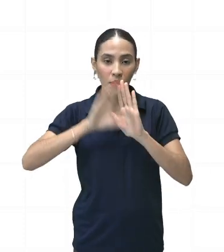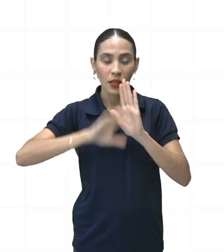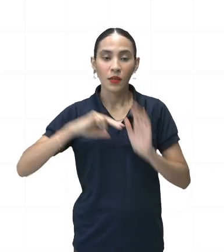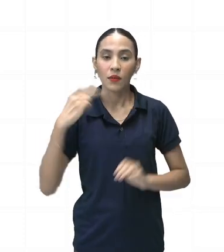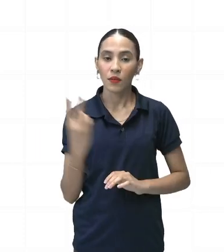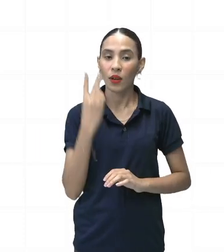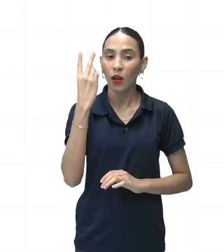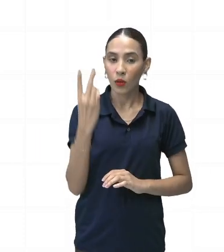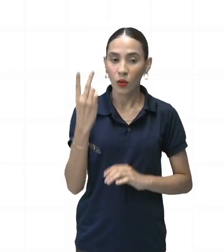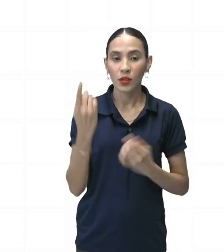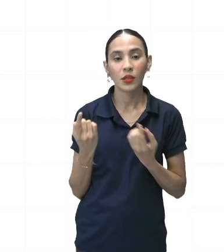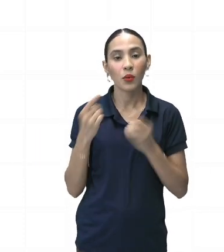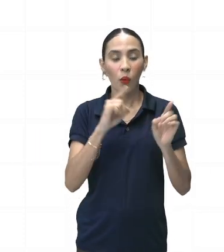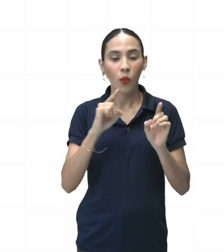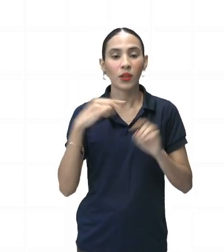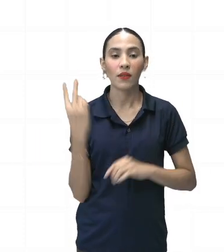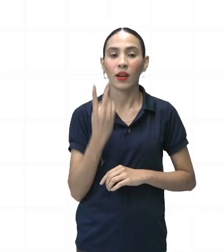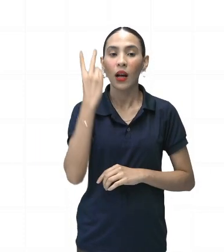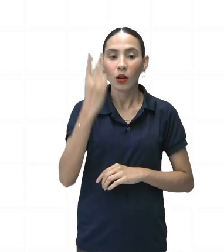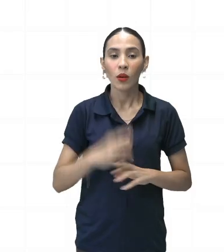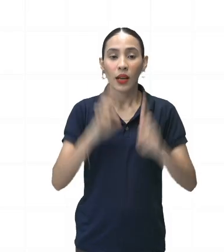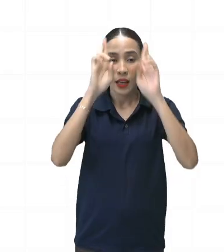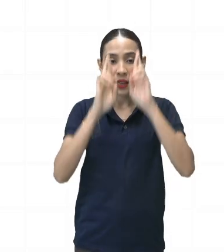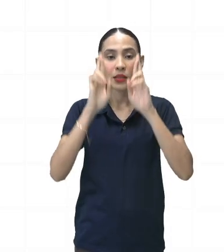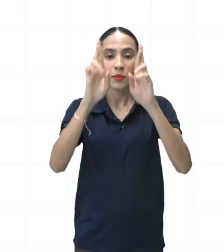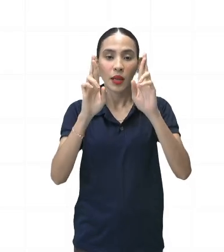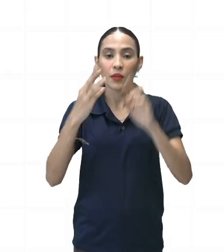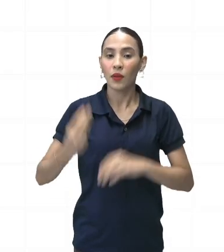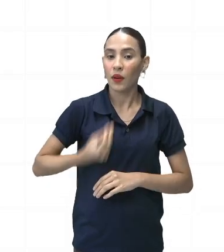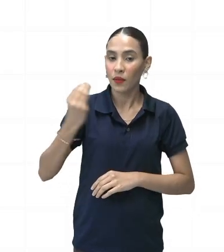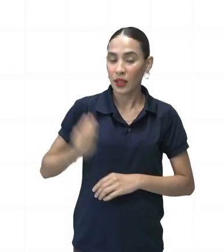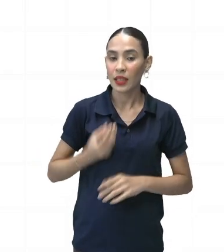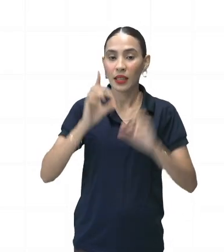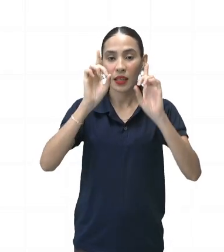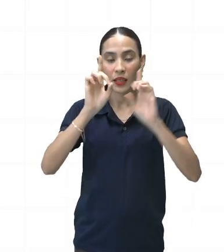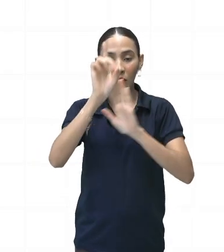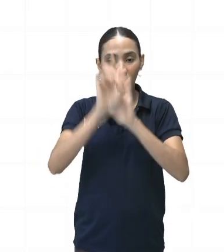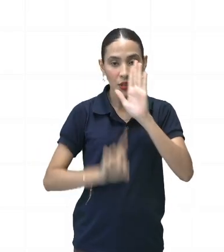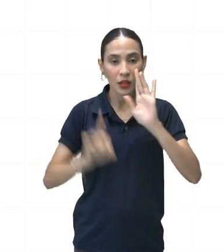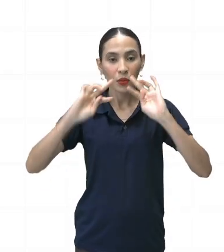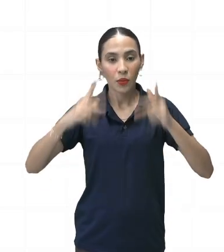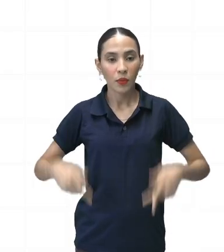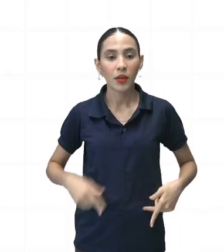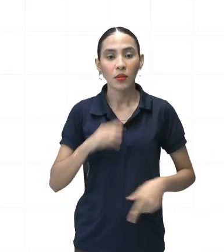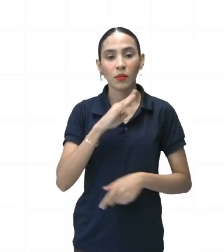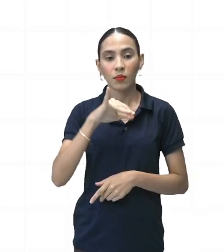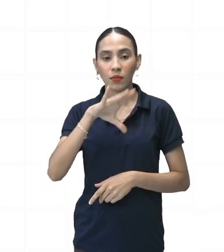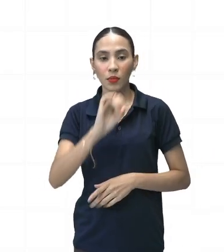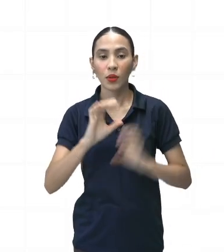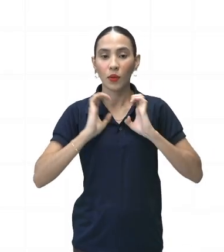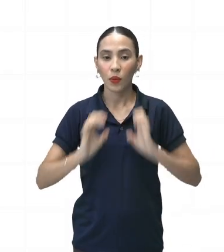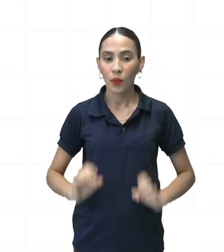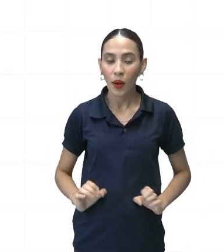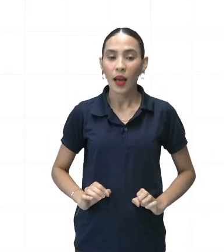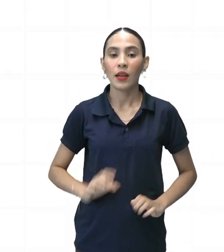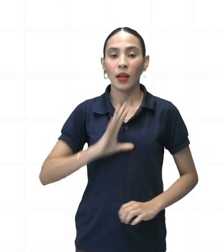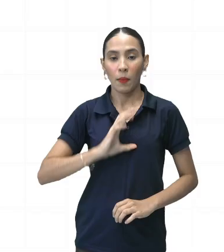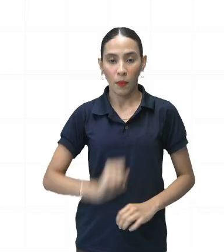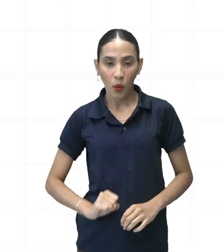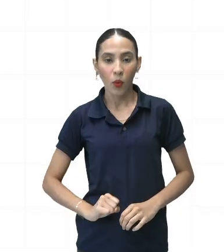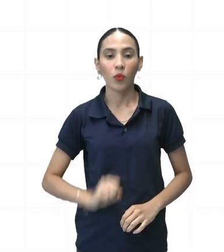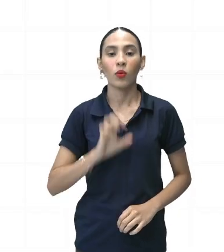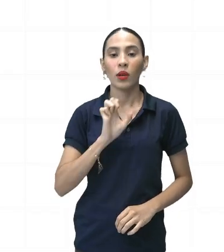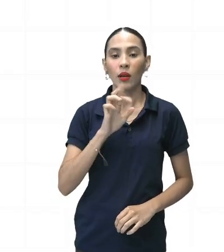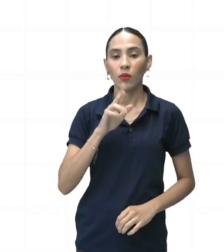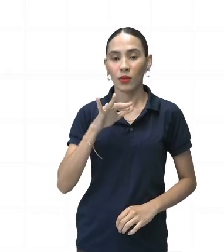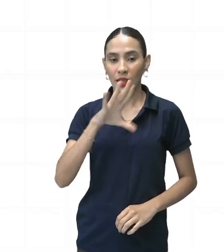conceitos, valores e contravalores, o respeito à vida e à dignidade humana, a bioética, o aborto, a eutanásia, o suicídio,